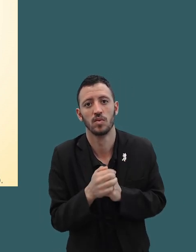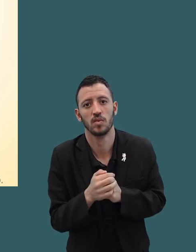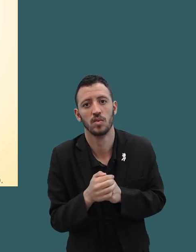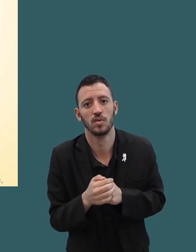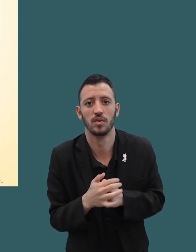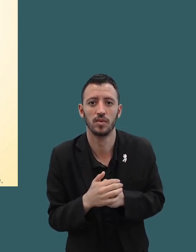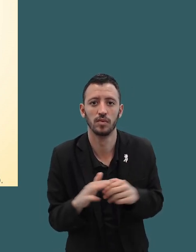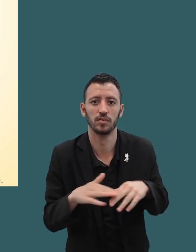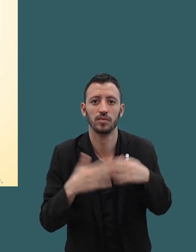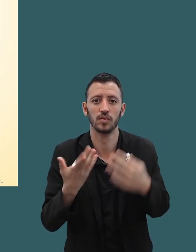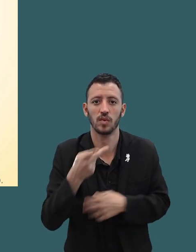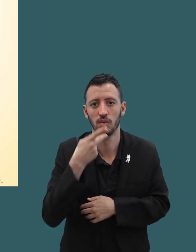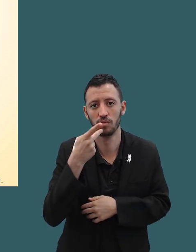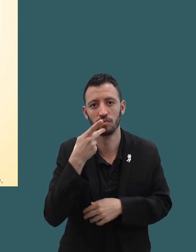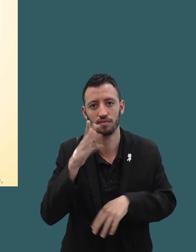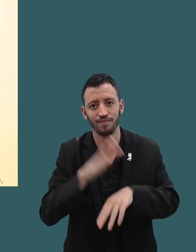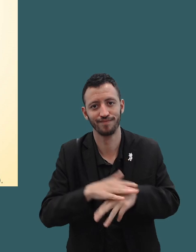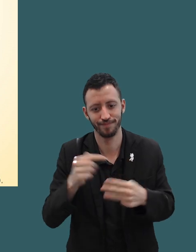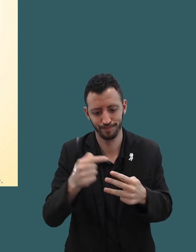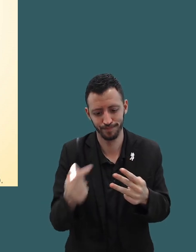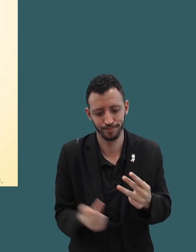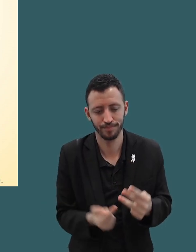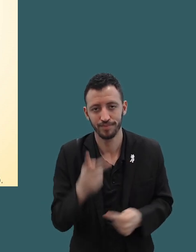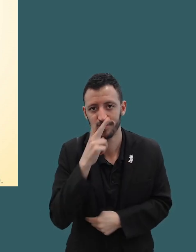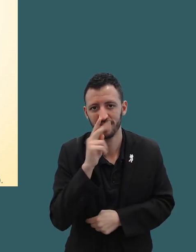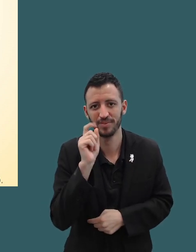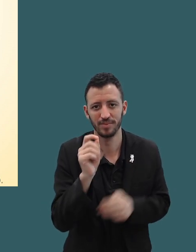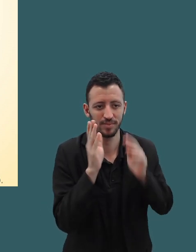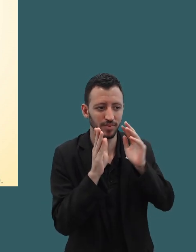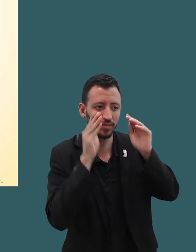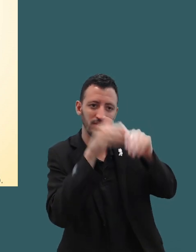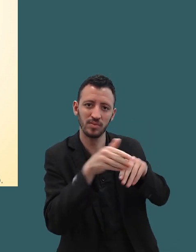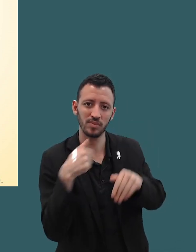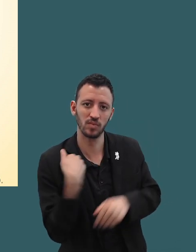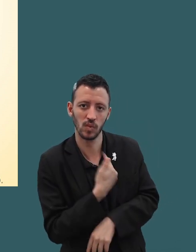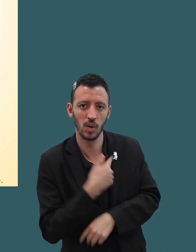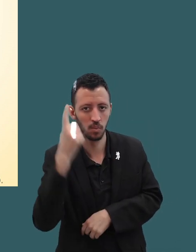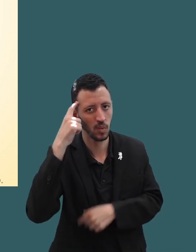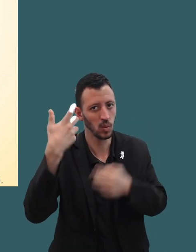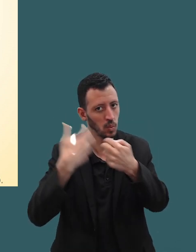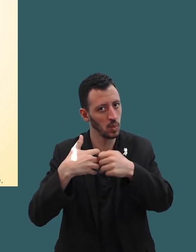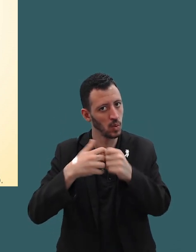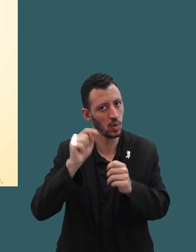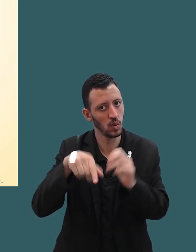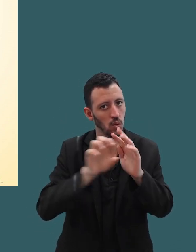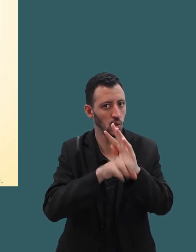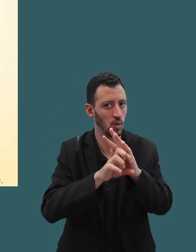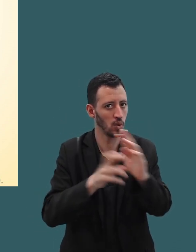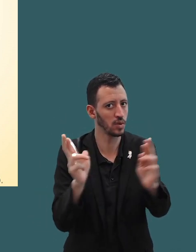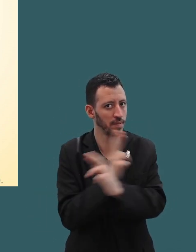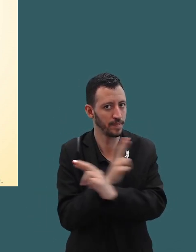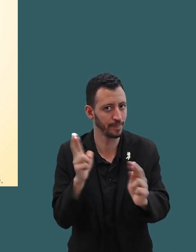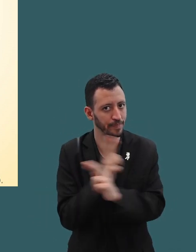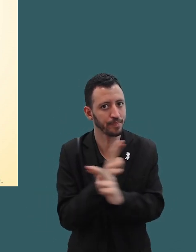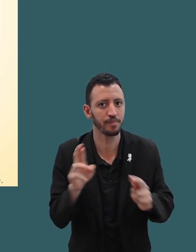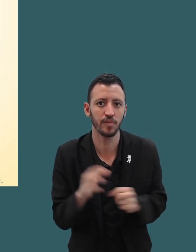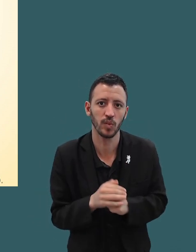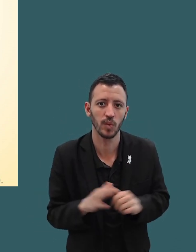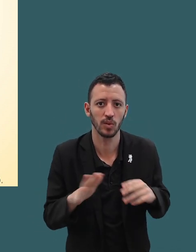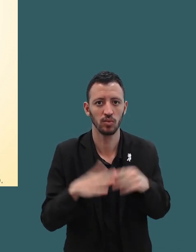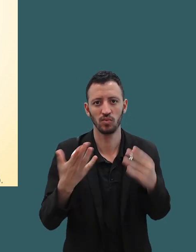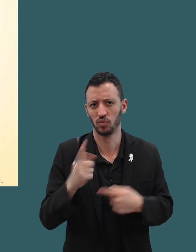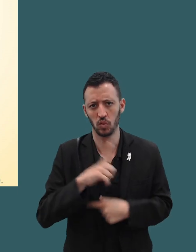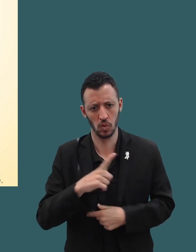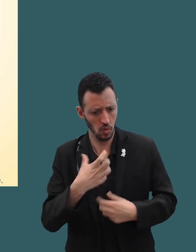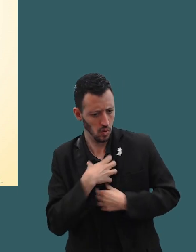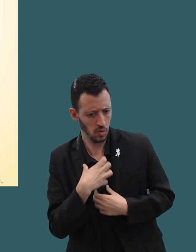E eu queria falar de mais três, que eu acho que é determinante para a gente pensar essa questão do conceito de rede. Então, não